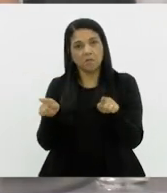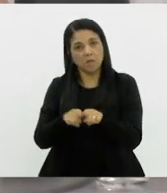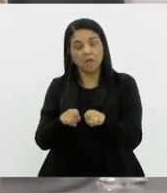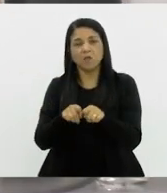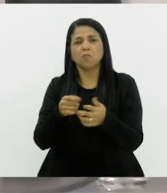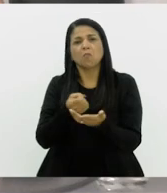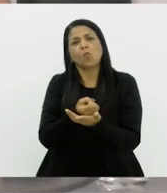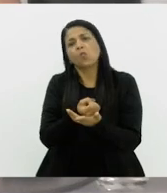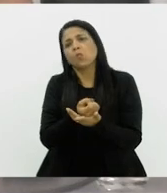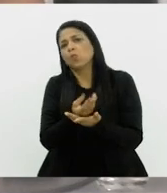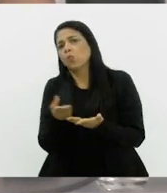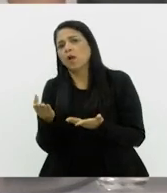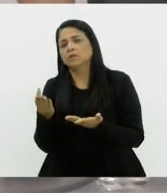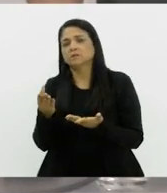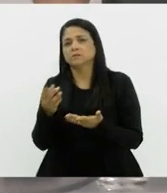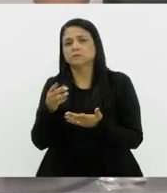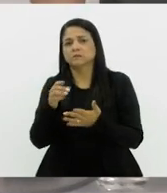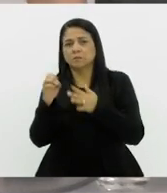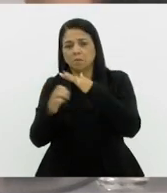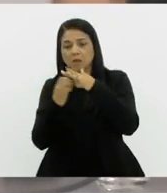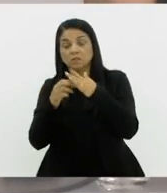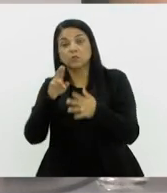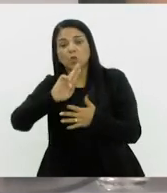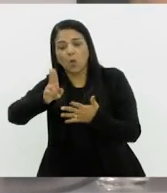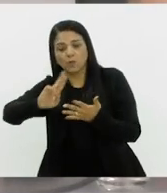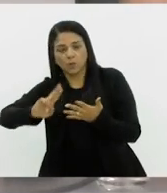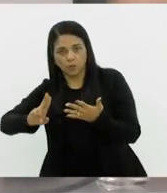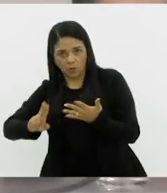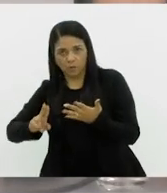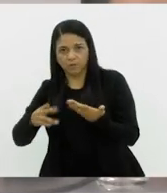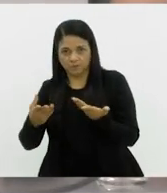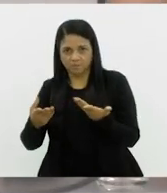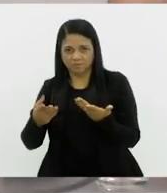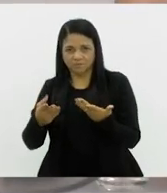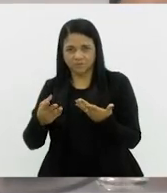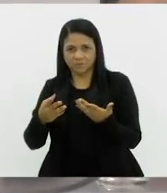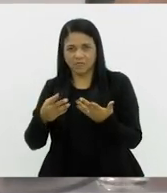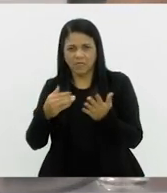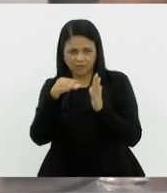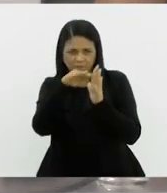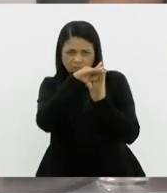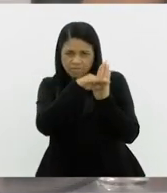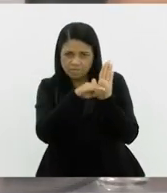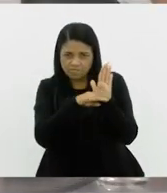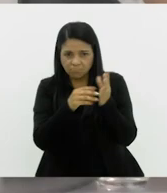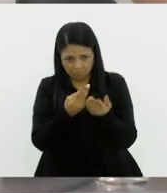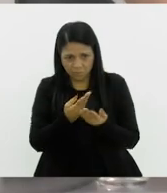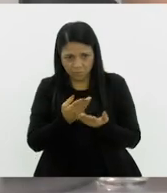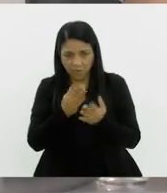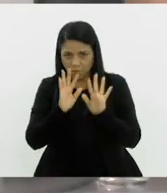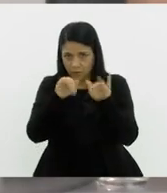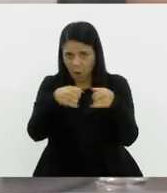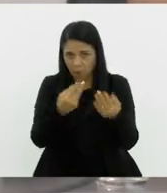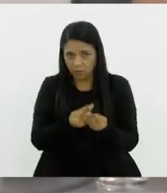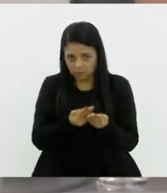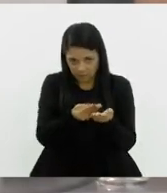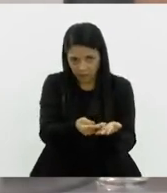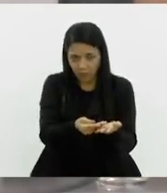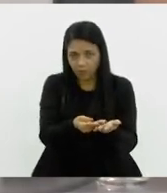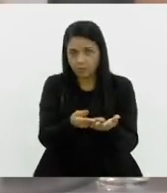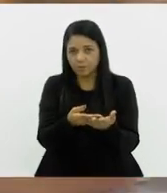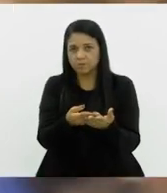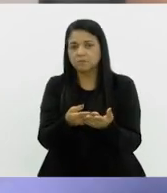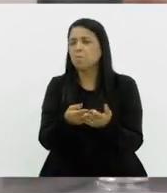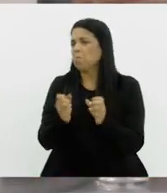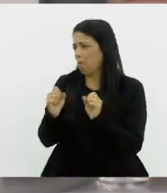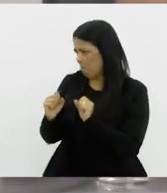são as empresas, doutor Spinelli. Posso passar ao final, doutor, a lista das empresas? Ao final da minha fala? Pode. O senhor tem também uma apresentação. Só